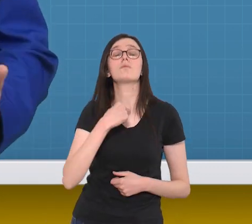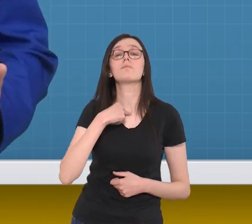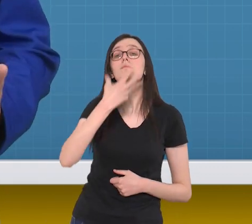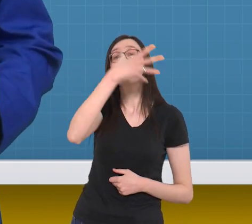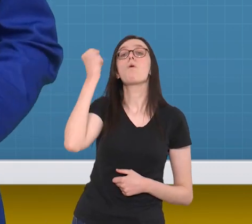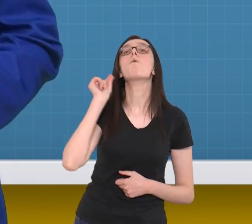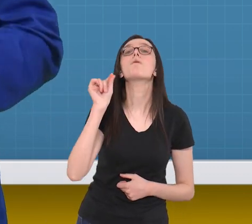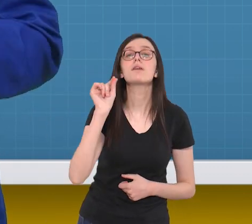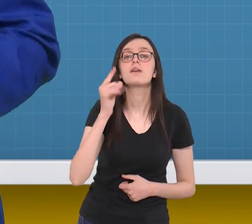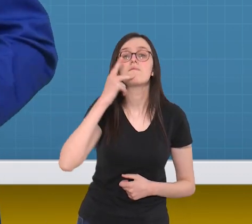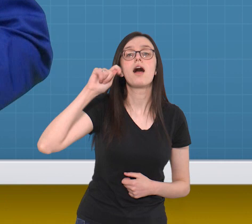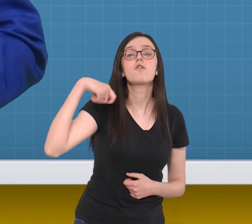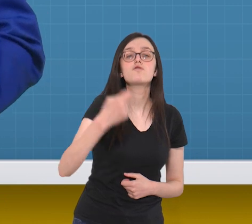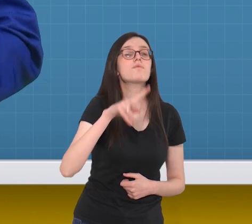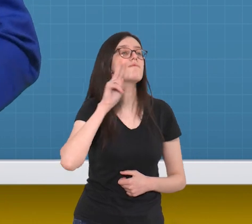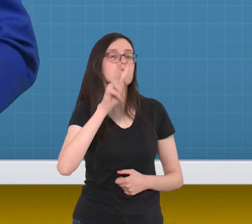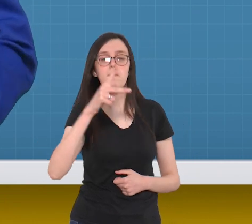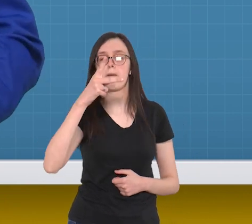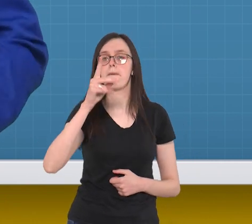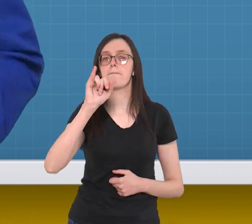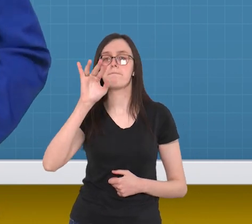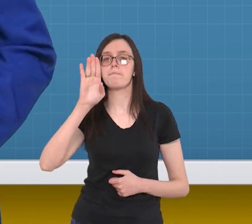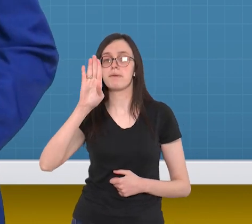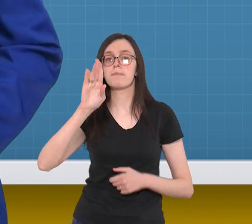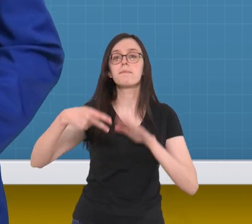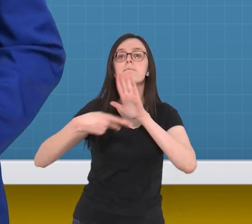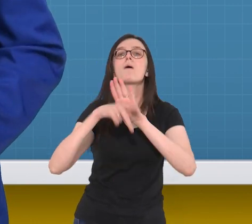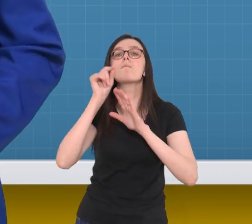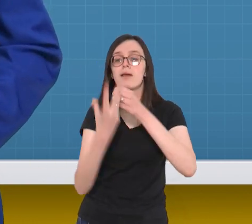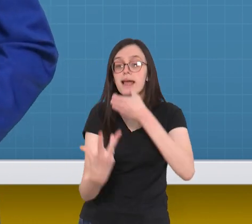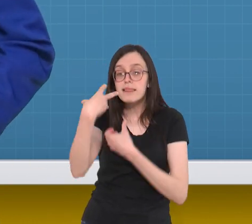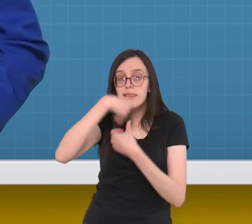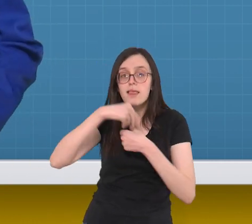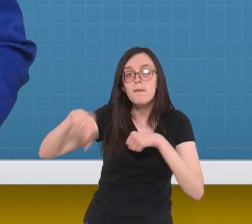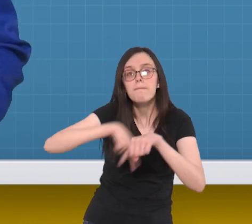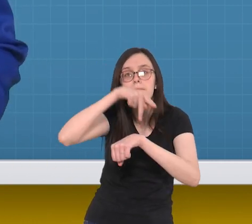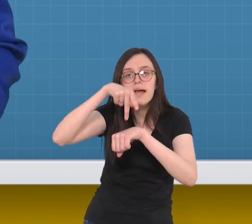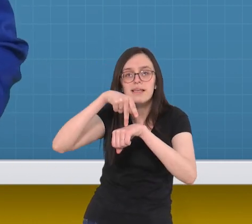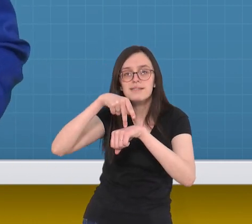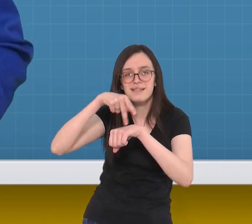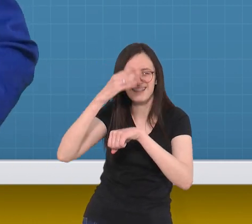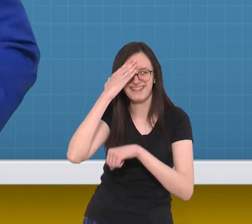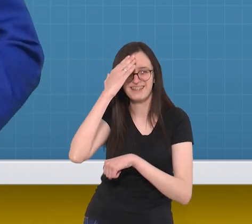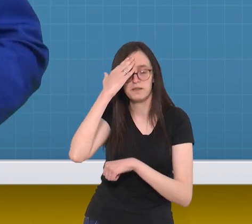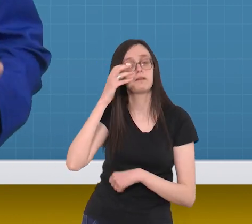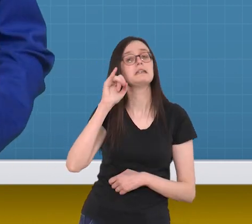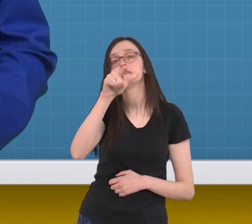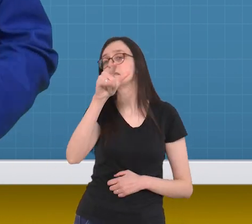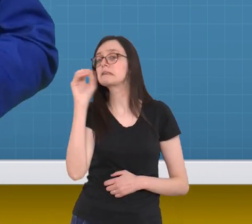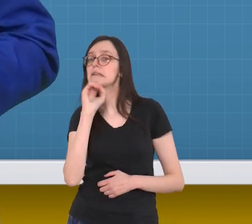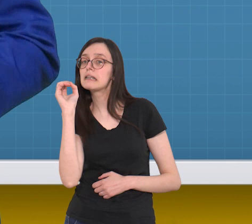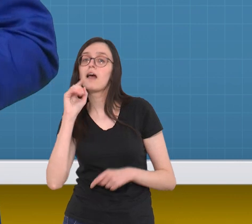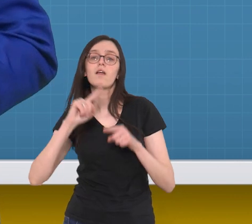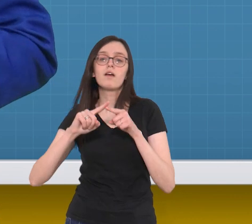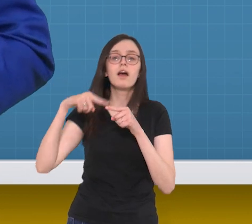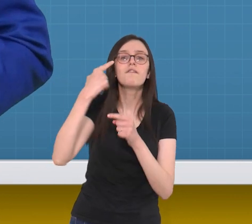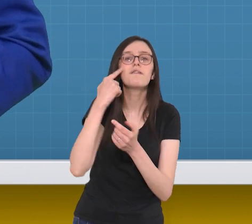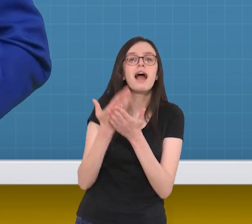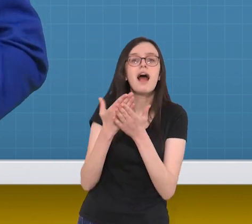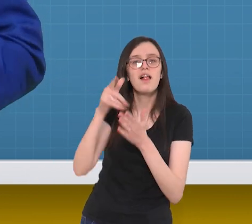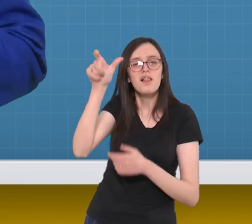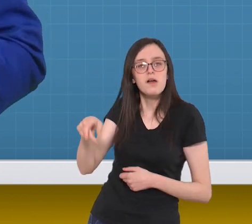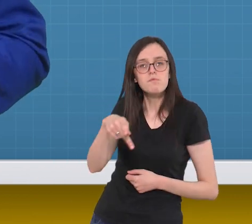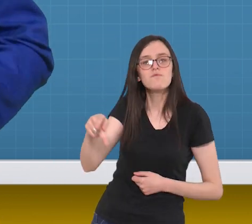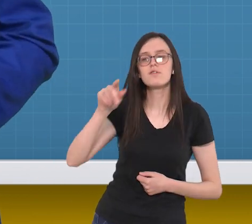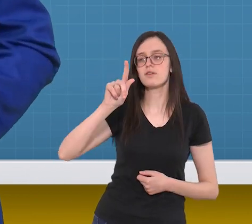por exemplo, do produto interno bruto do nosso país. Se você não viu ainda ou vai ver a aula da professora